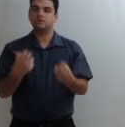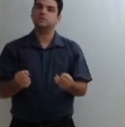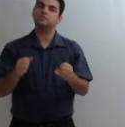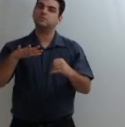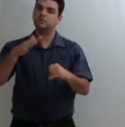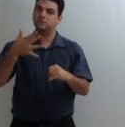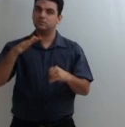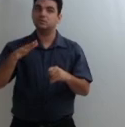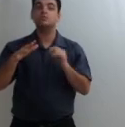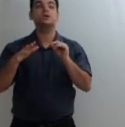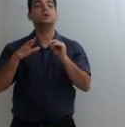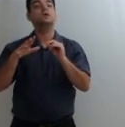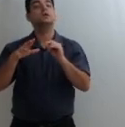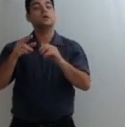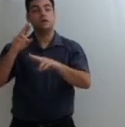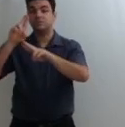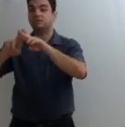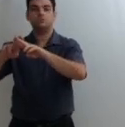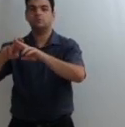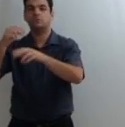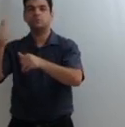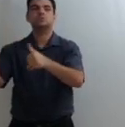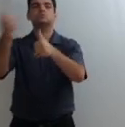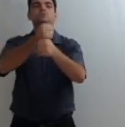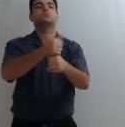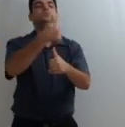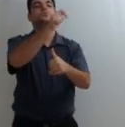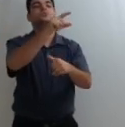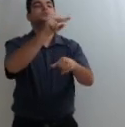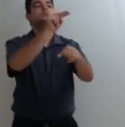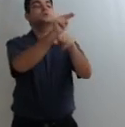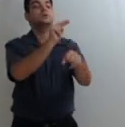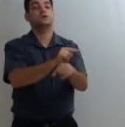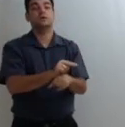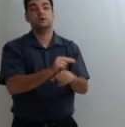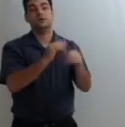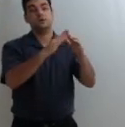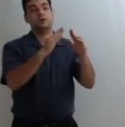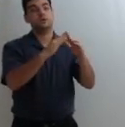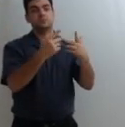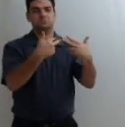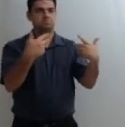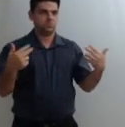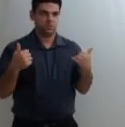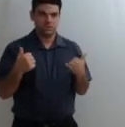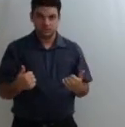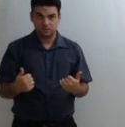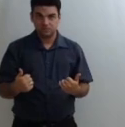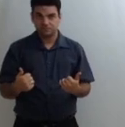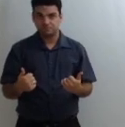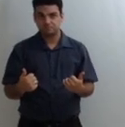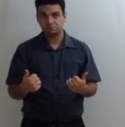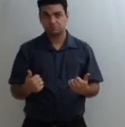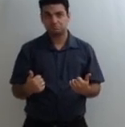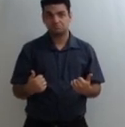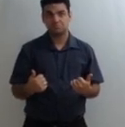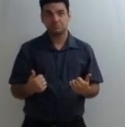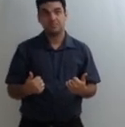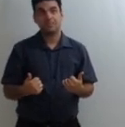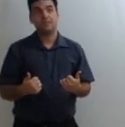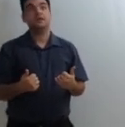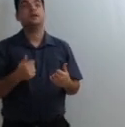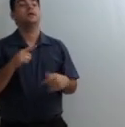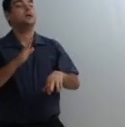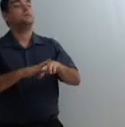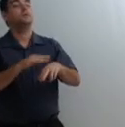de substituir a custódia preventiva do paciente por medidas cautelares diversas da prisão, as quais deverão ser fixadas pelo juízo de